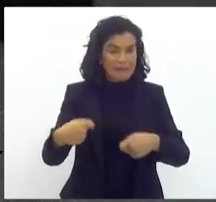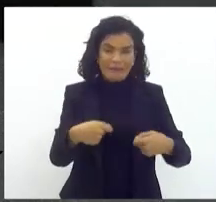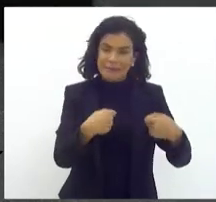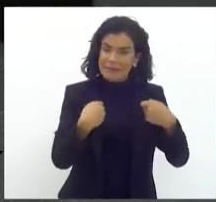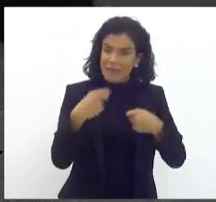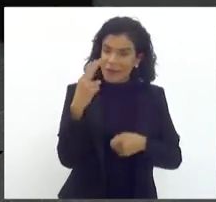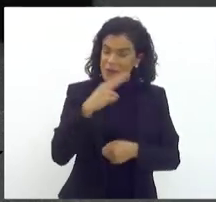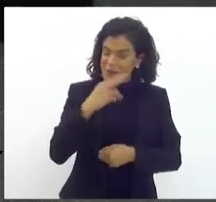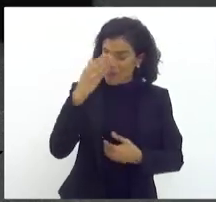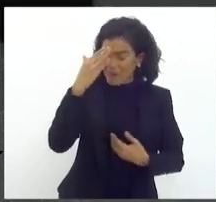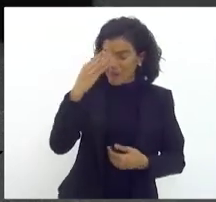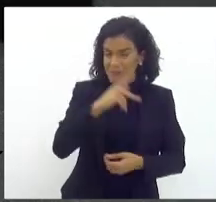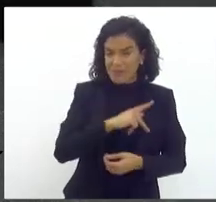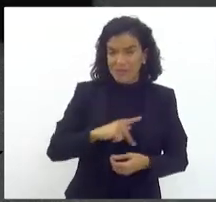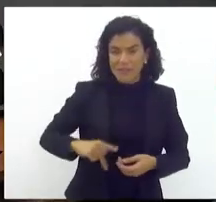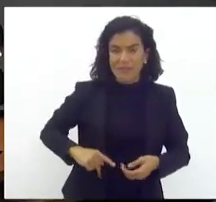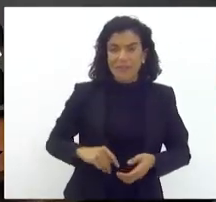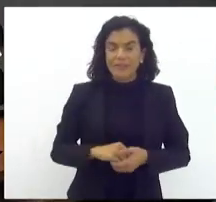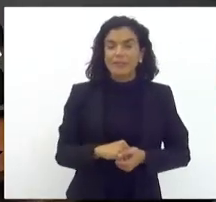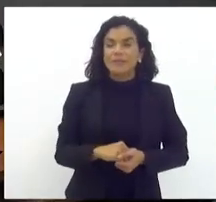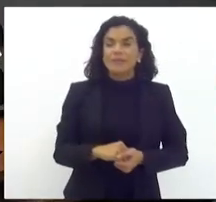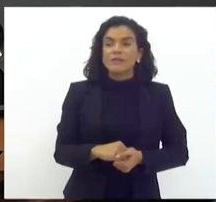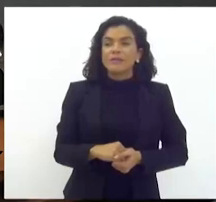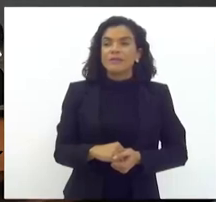e urgente obrigada presidente